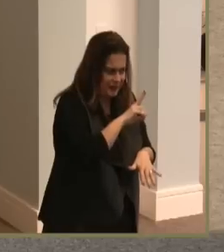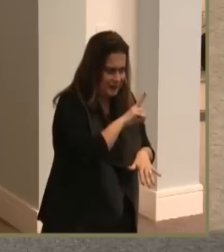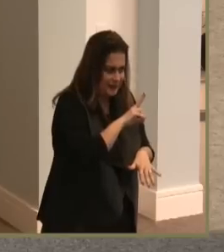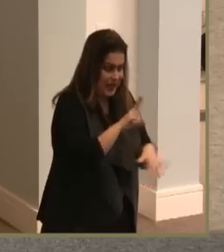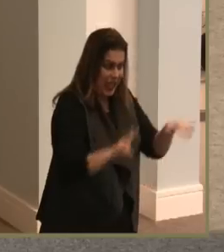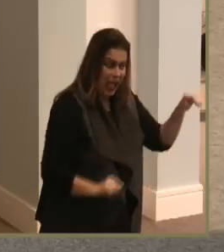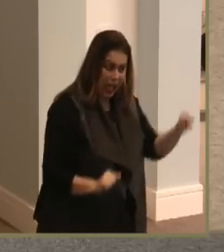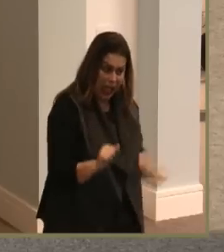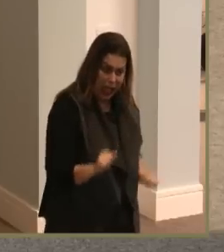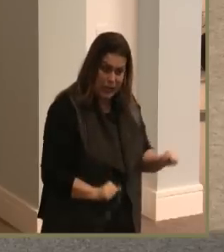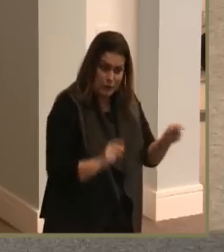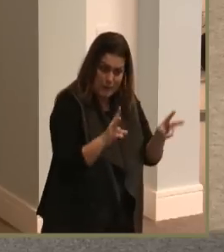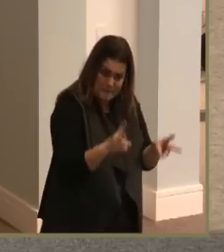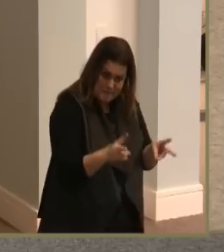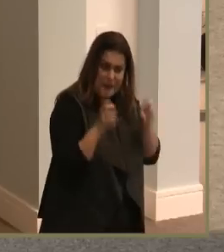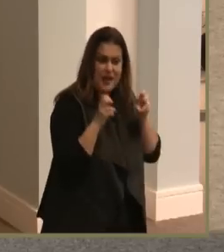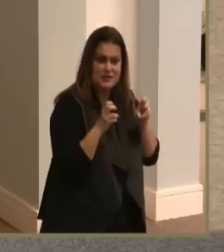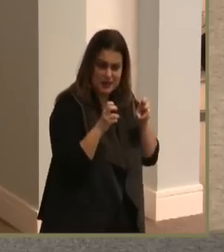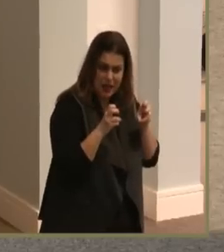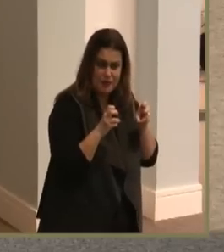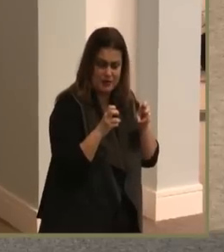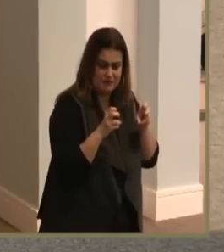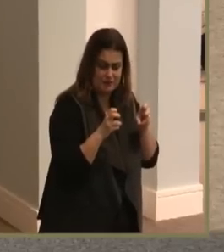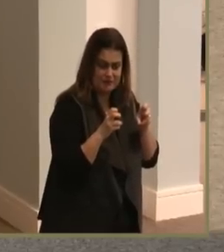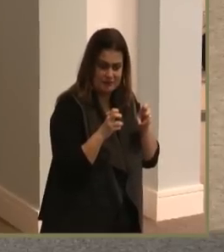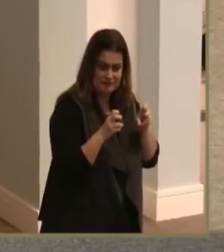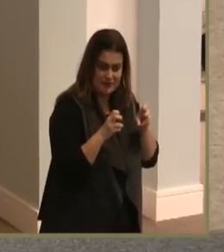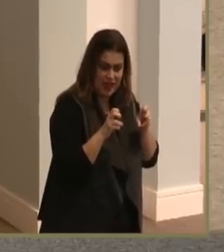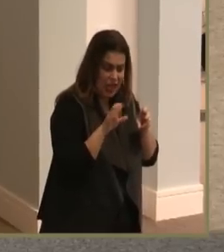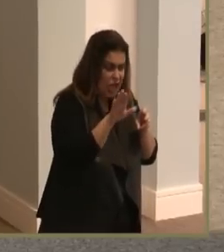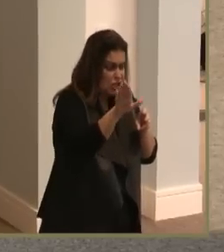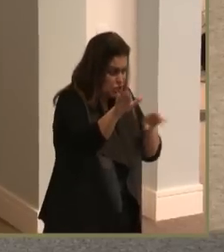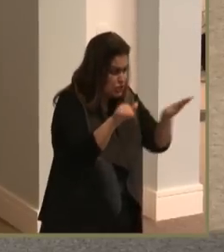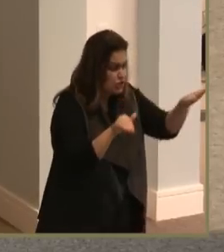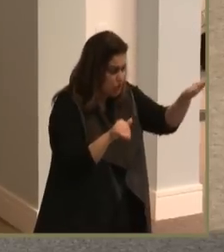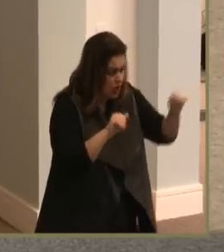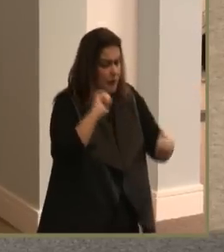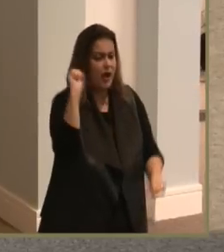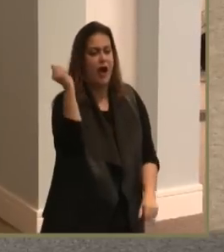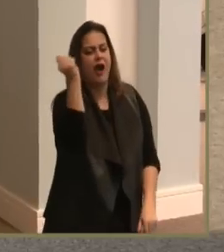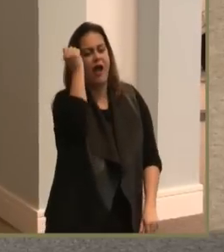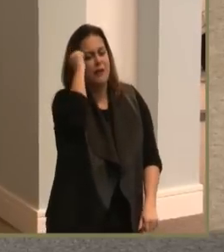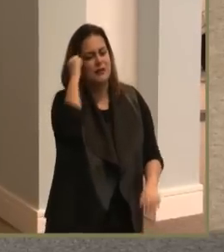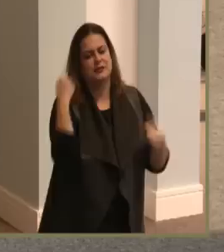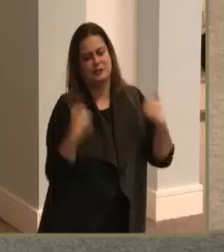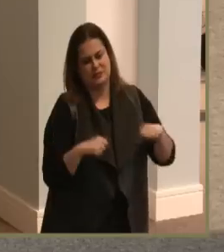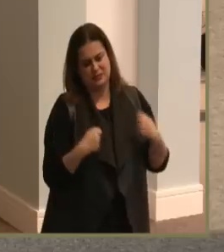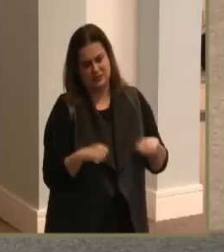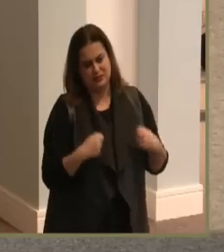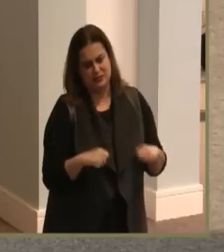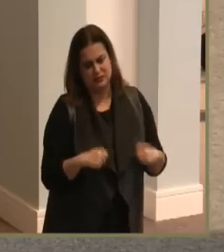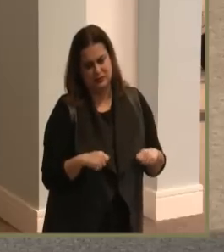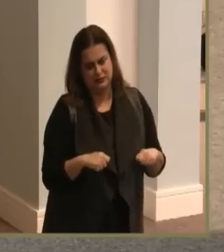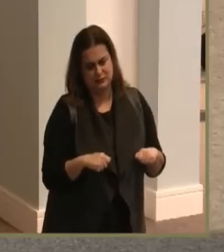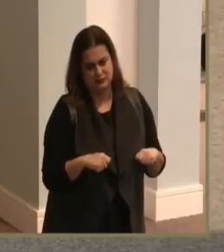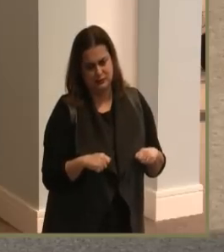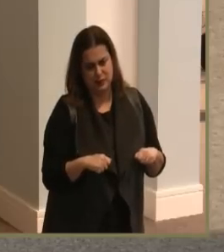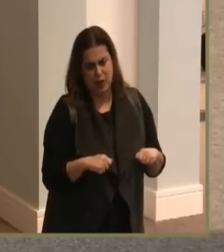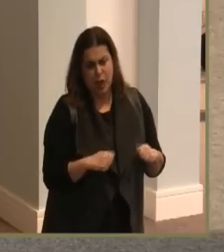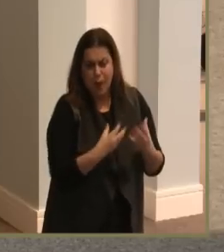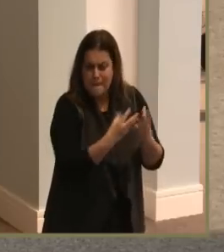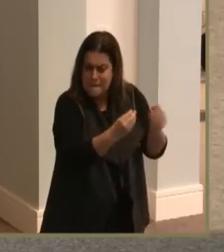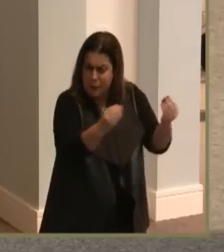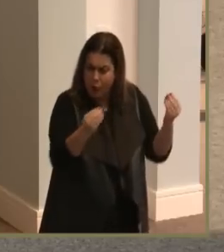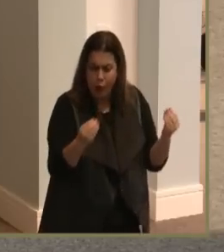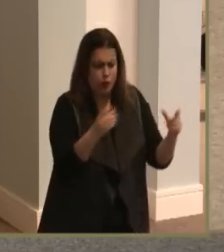Atos, nós percebemos este discurso de Pedro, em que chama as pessoas ao arrependimento, e Jerusalém ali presente todas as pessoas de muitos